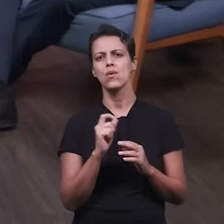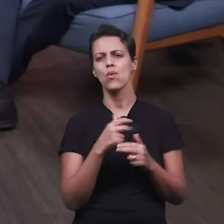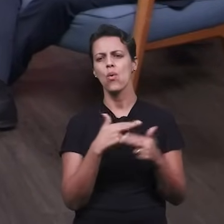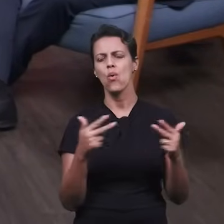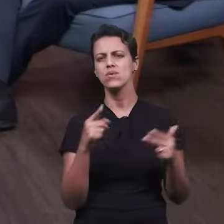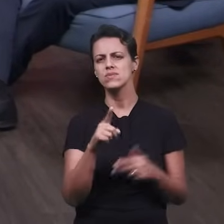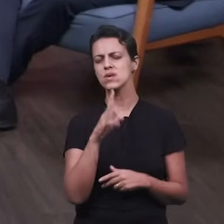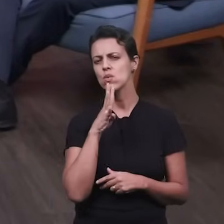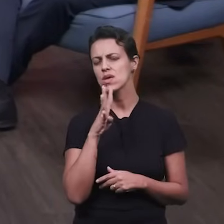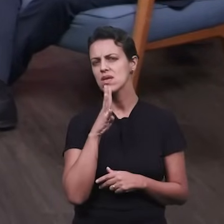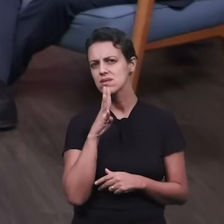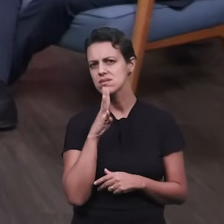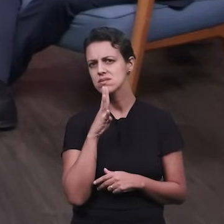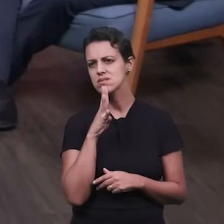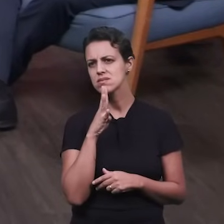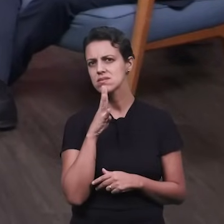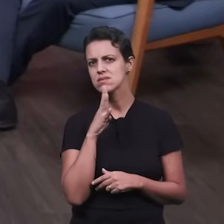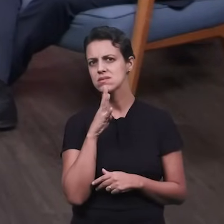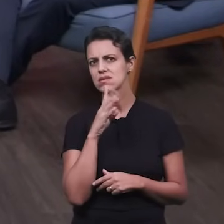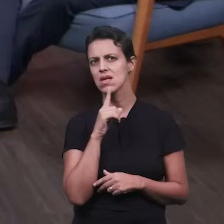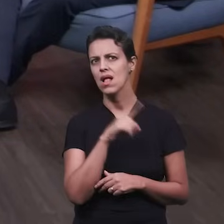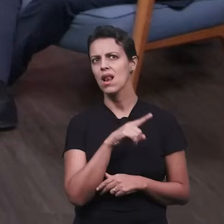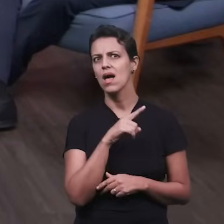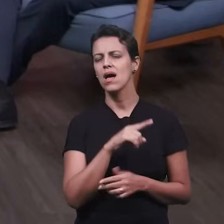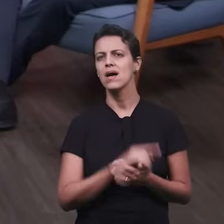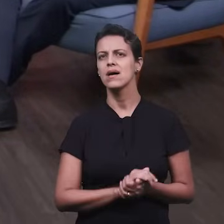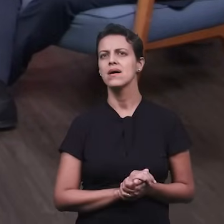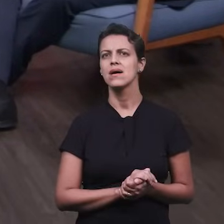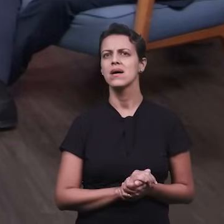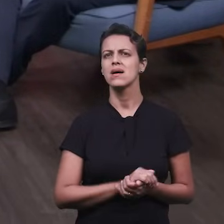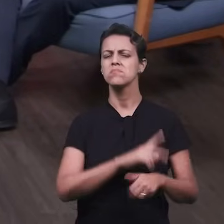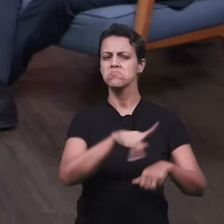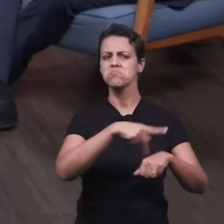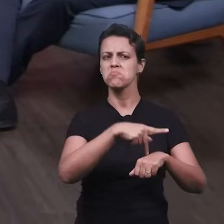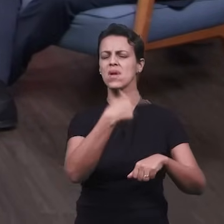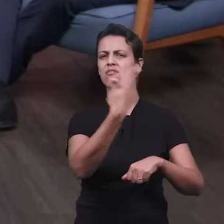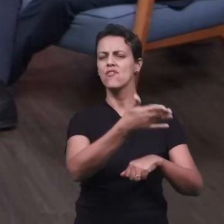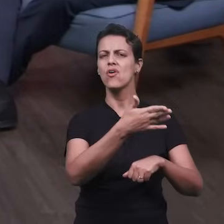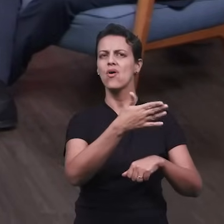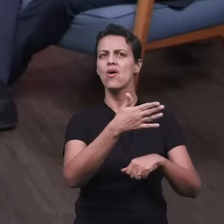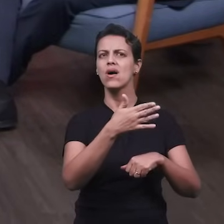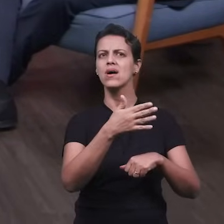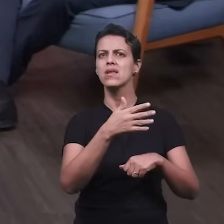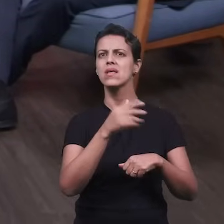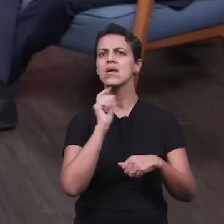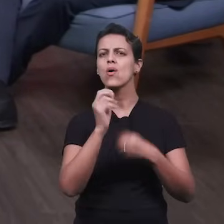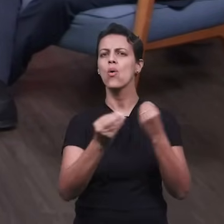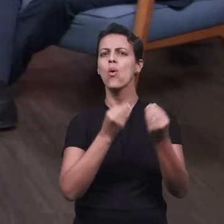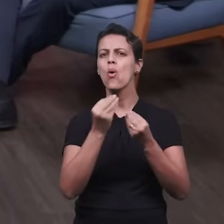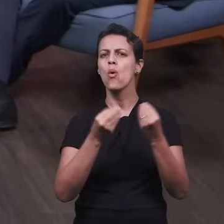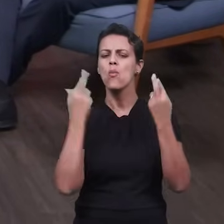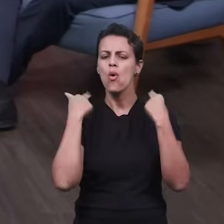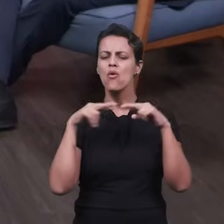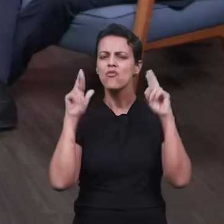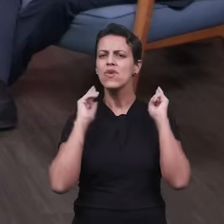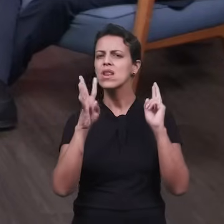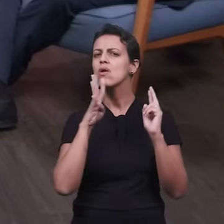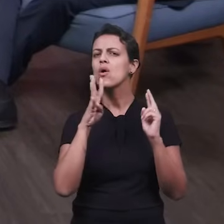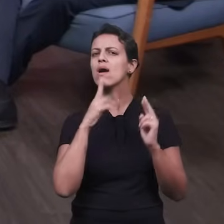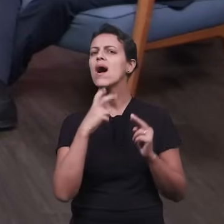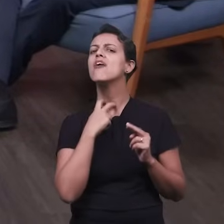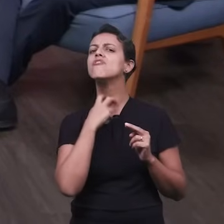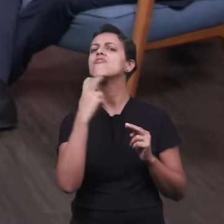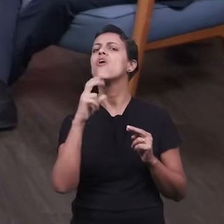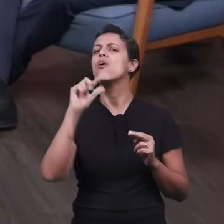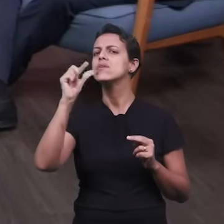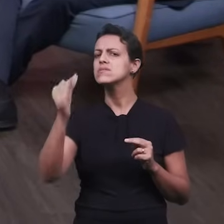sobre algo que você conheceu, ouviu, né, lá no Oriente Médio, nessa questão da ovelha ouvir